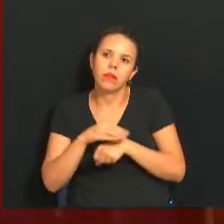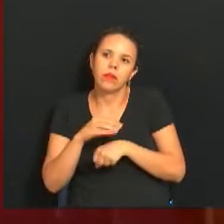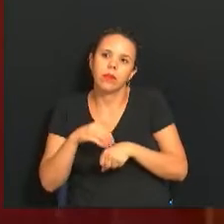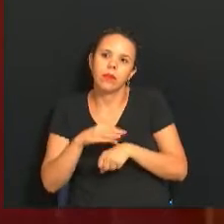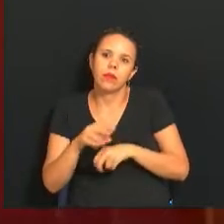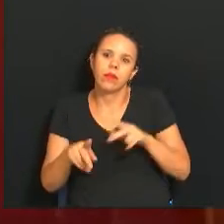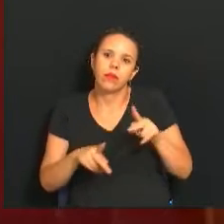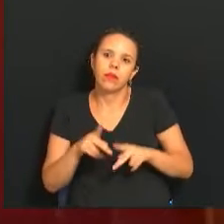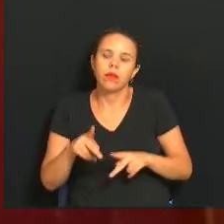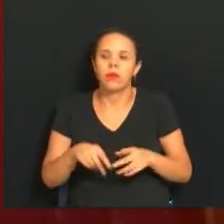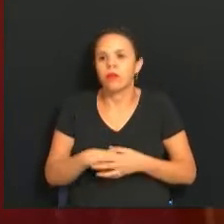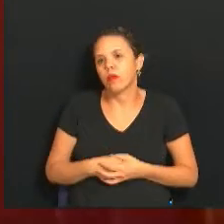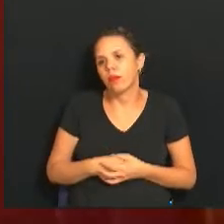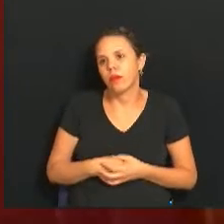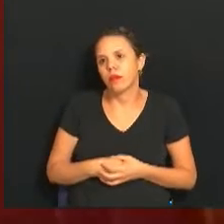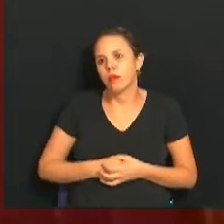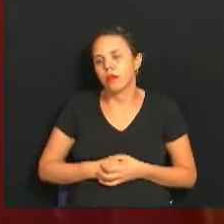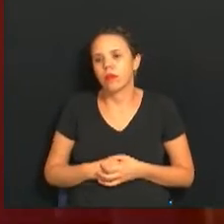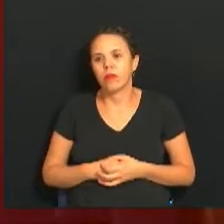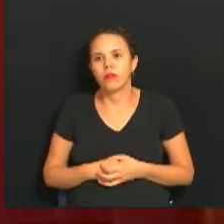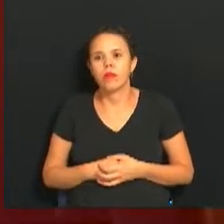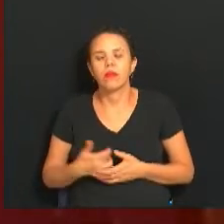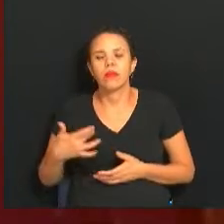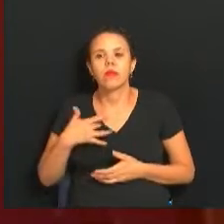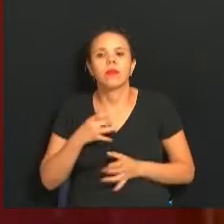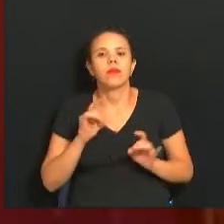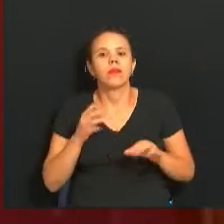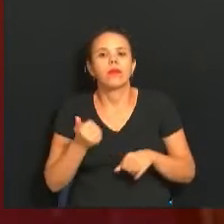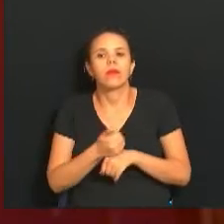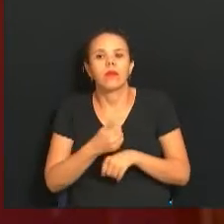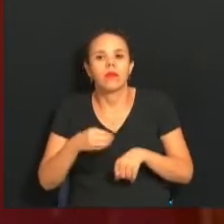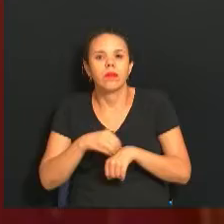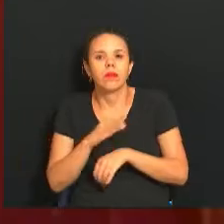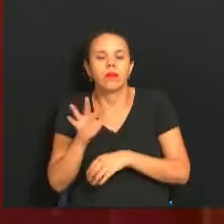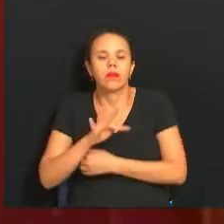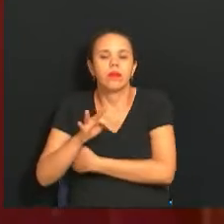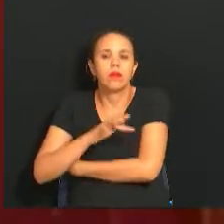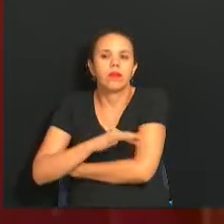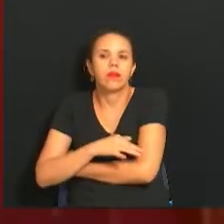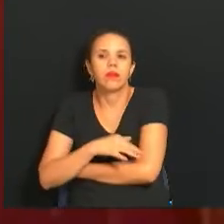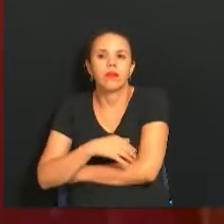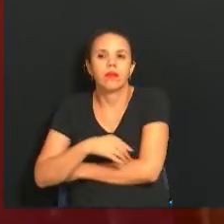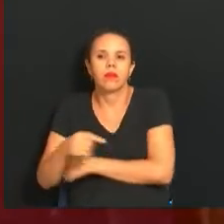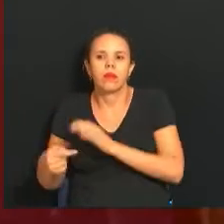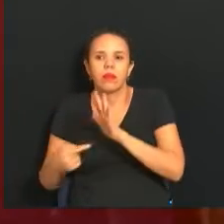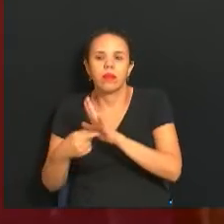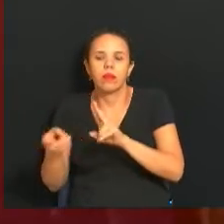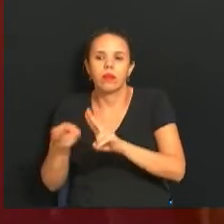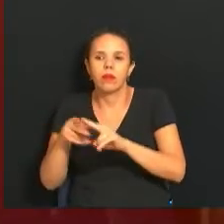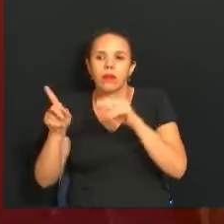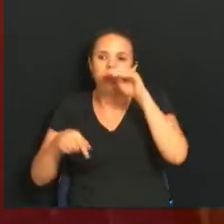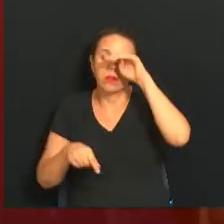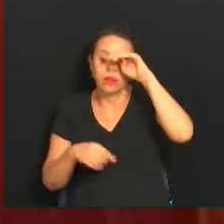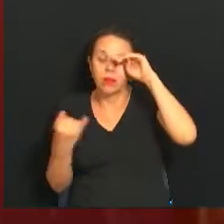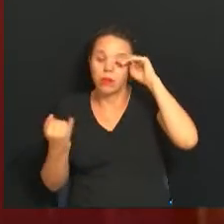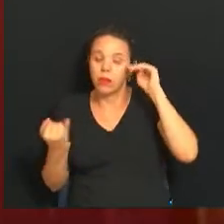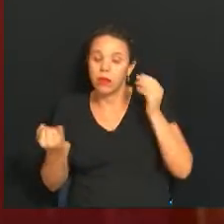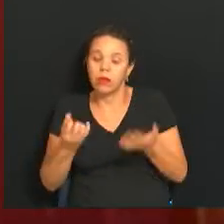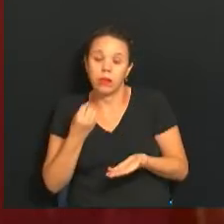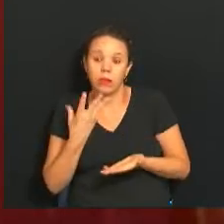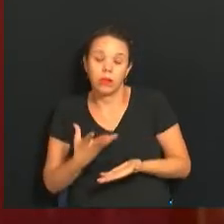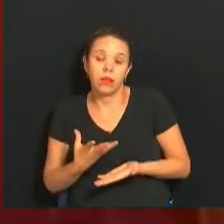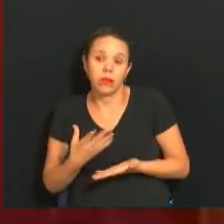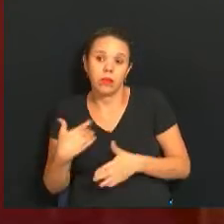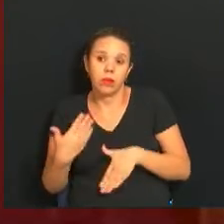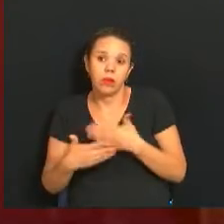população essa saúde especializada que a gente traz à faculdade, né? De mostrar que o SUS é muito importante e que ele pode ser cada